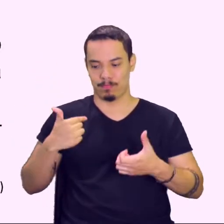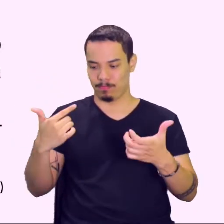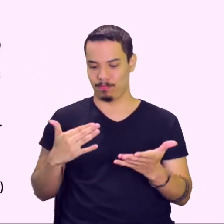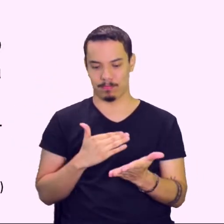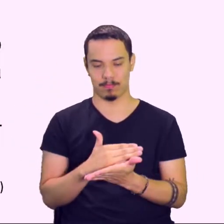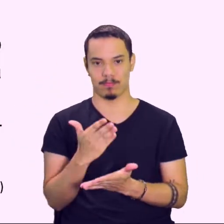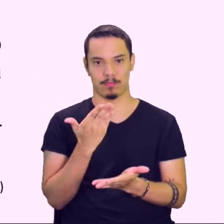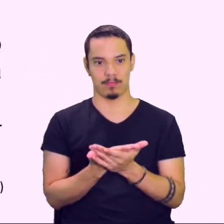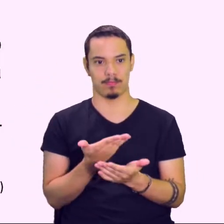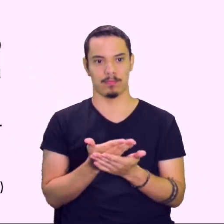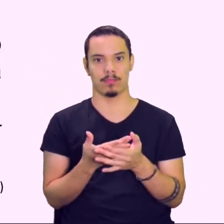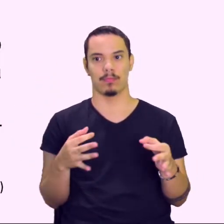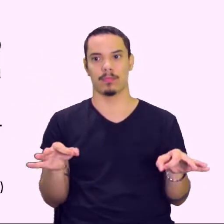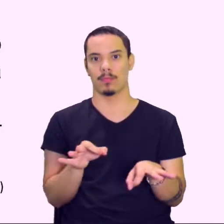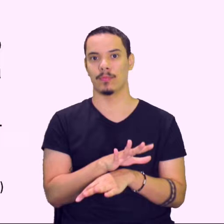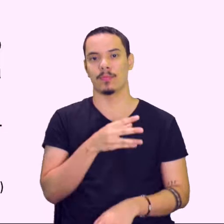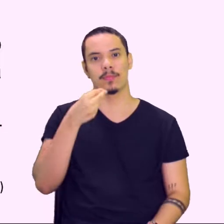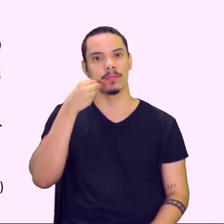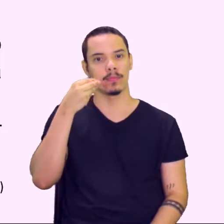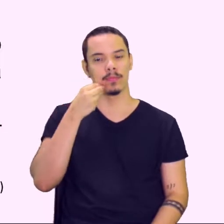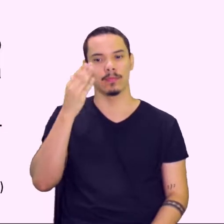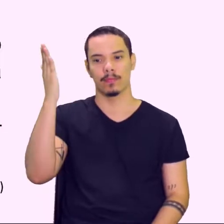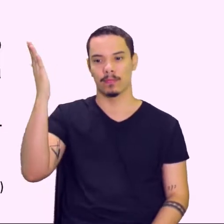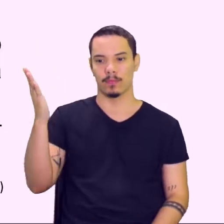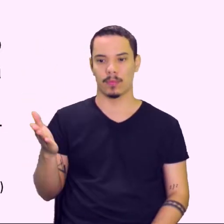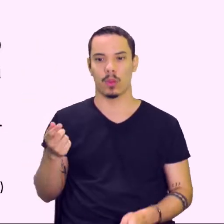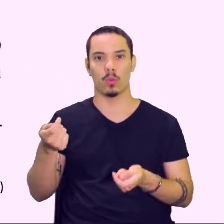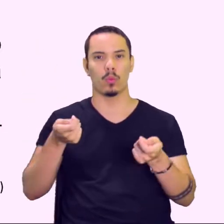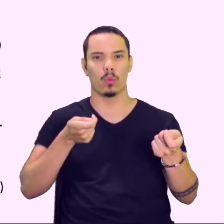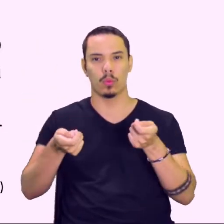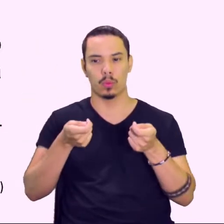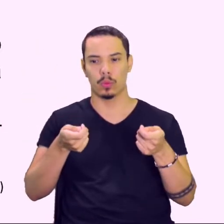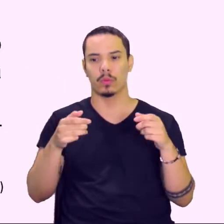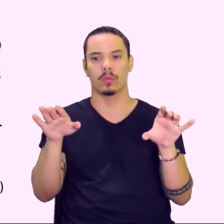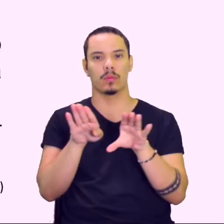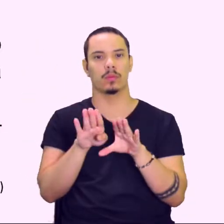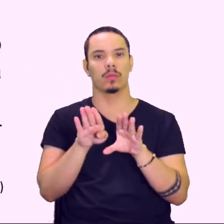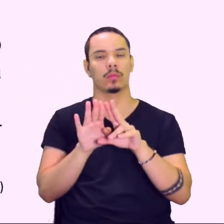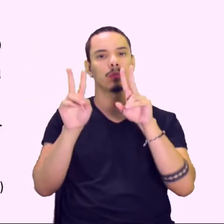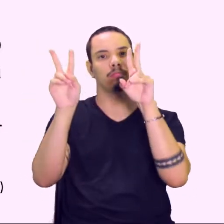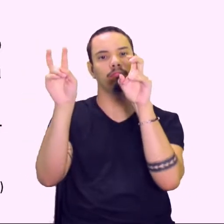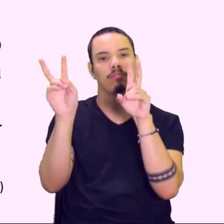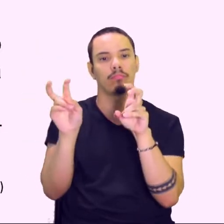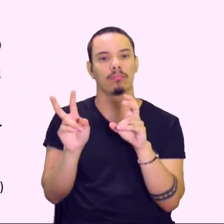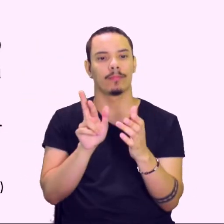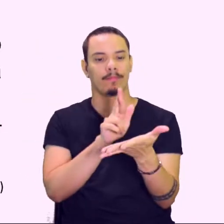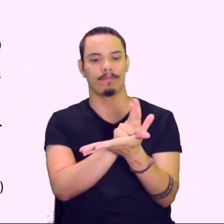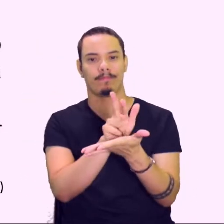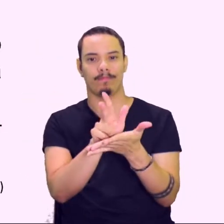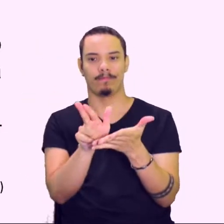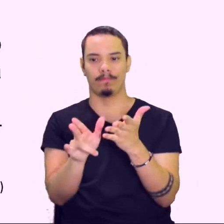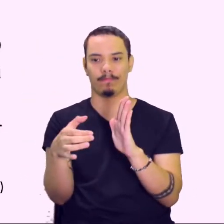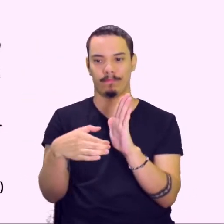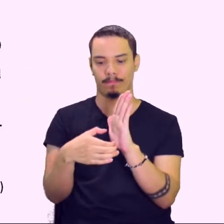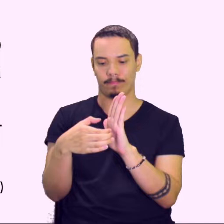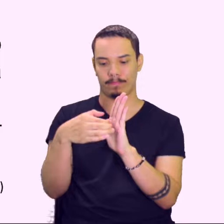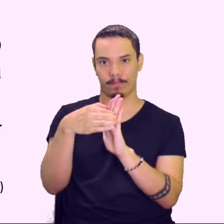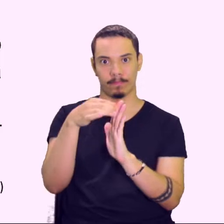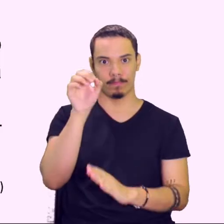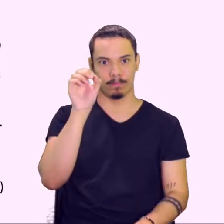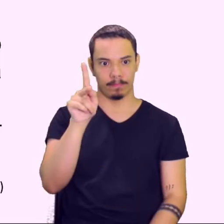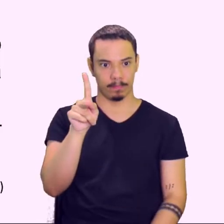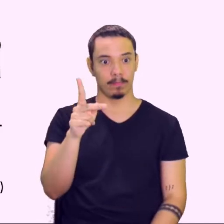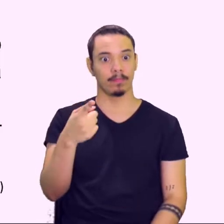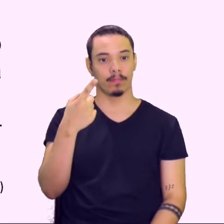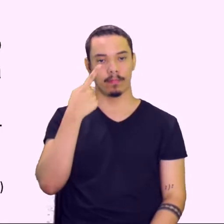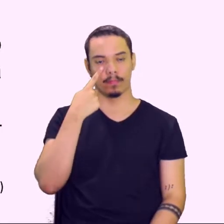sobre a questão do controle, da responsabilidade entre diferentes esferas, certo? Isso. Muito bem. Mas